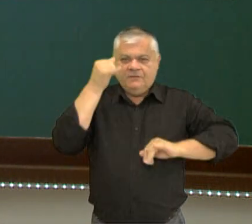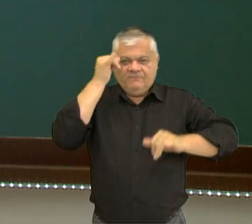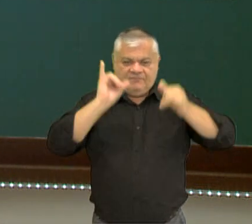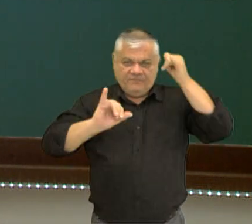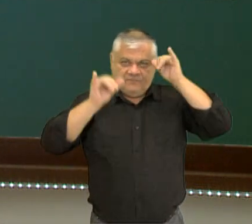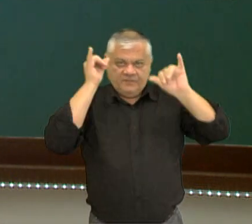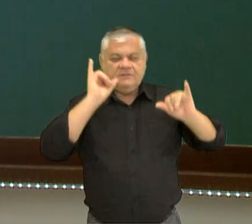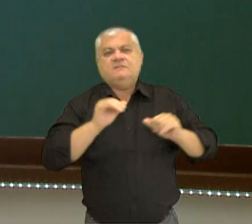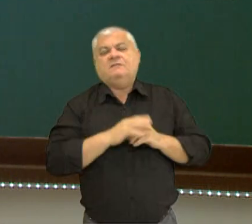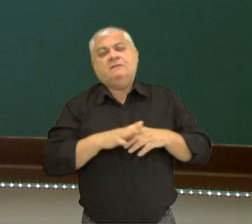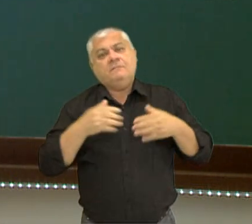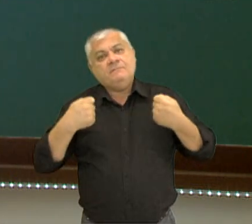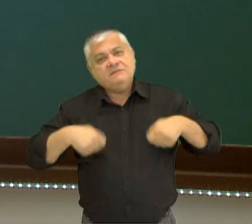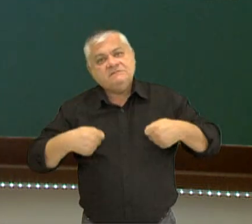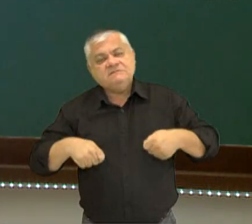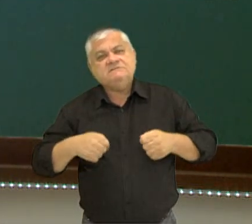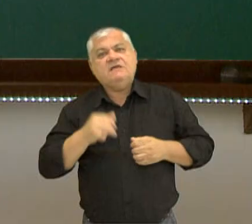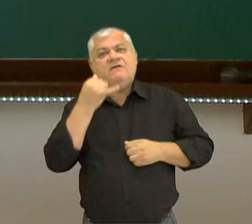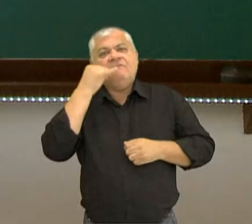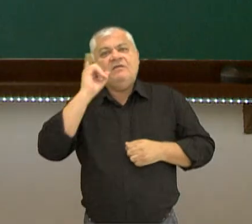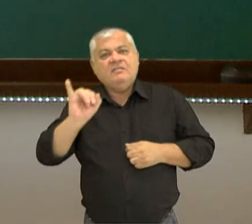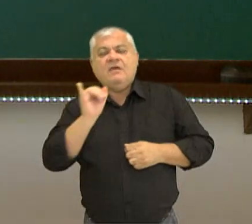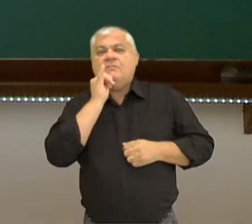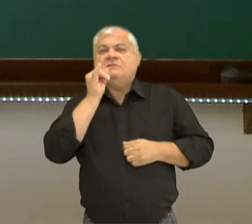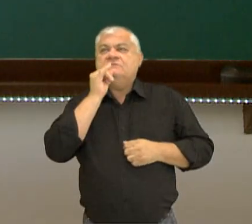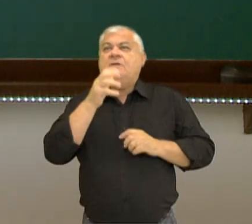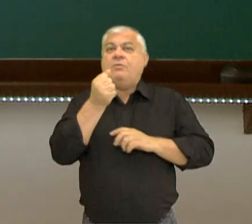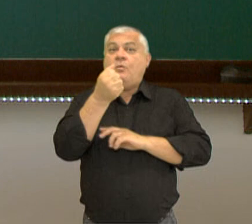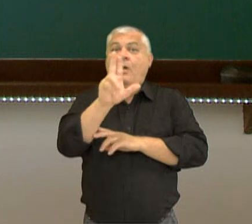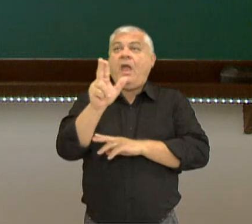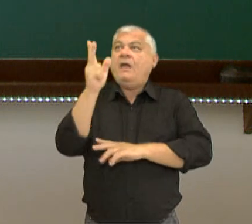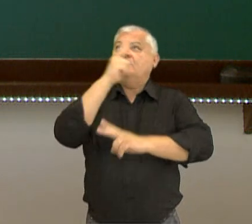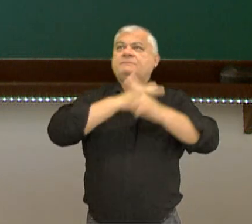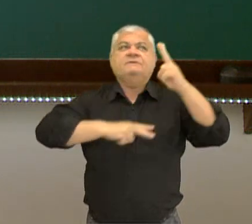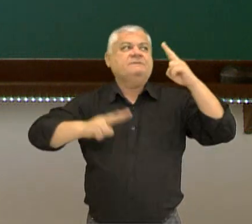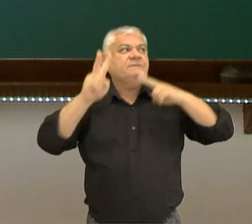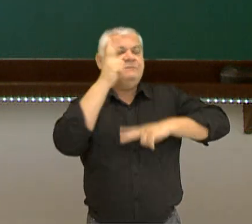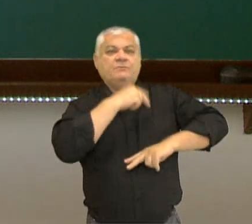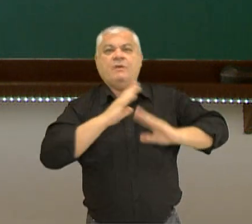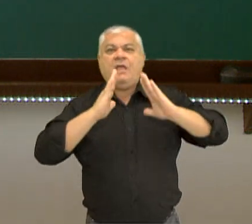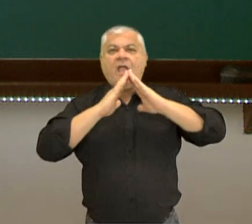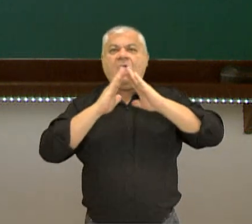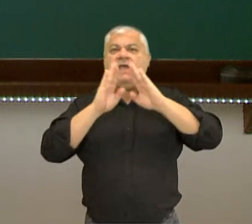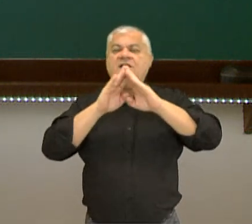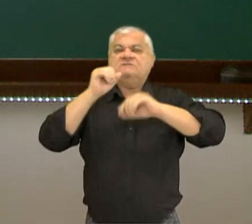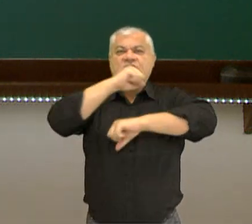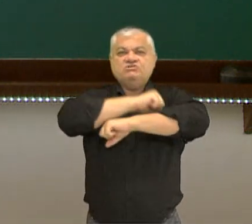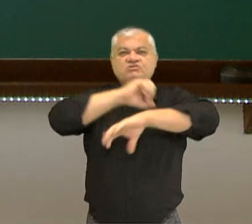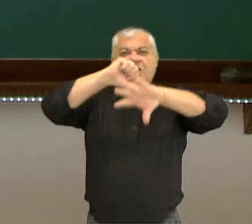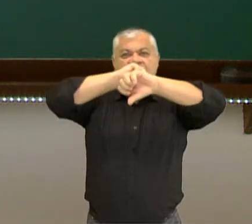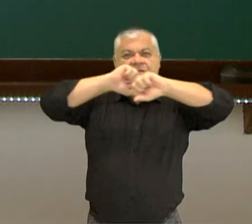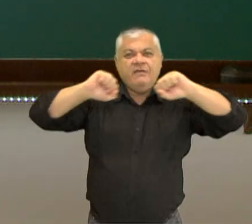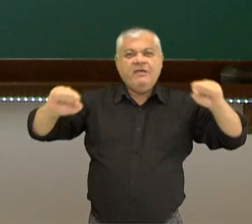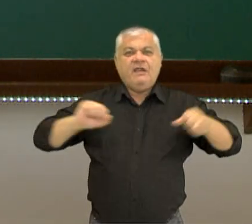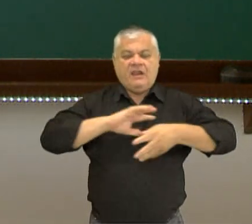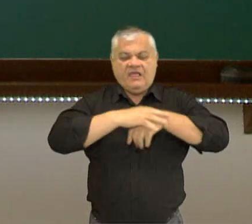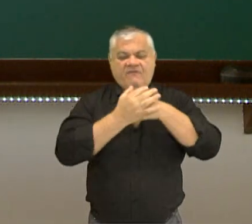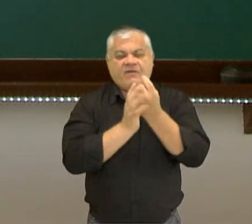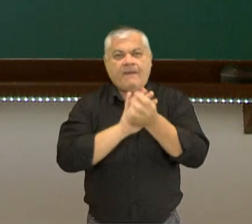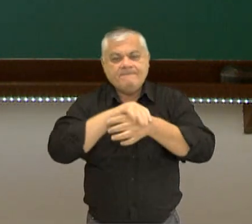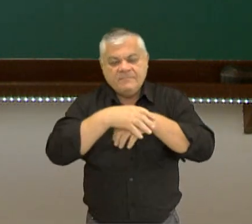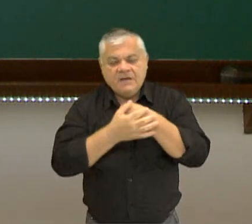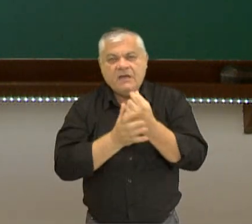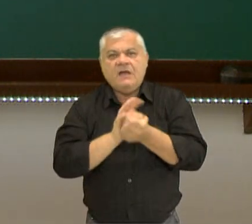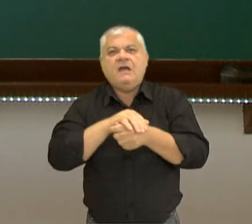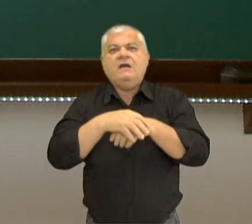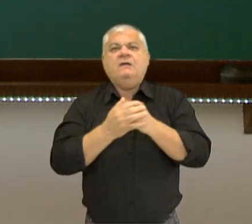cuidados básicos, tanto, né, com a questão do ar, mantê-lo sempre arejado, higiene das mãos, ao tossir, colocar a